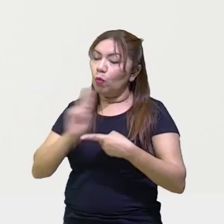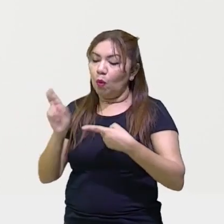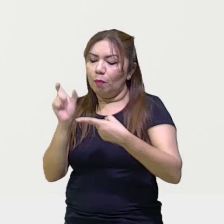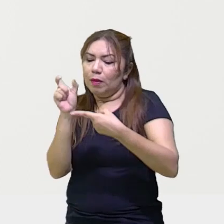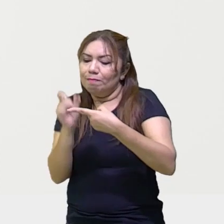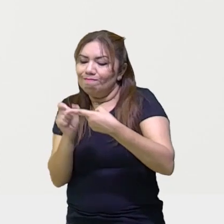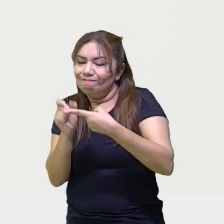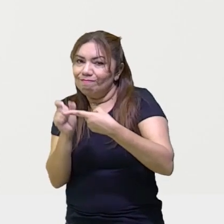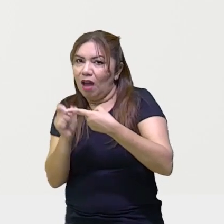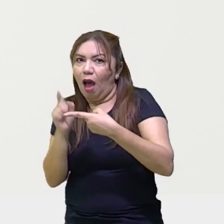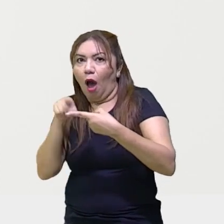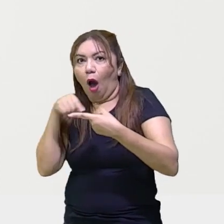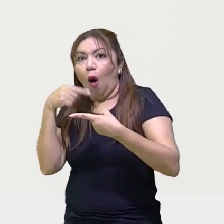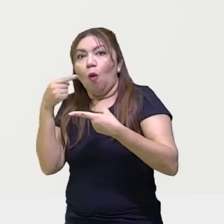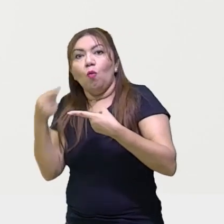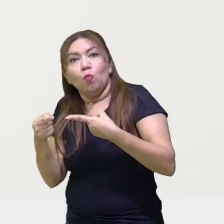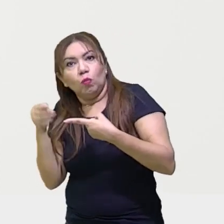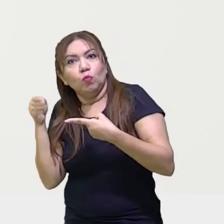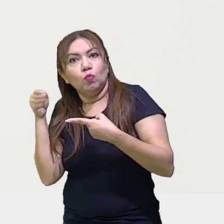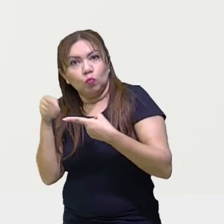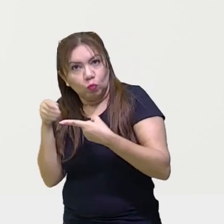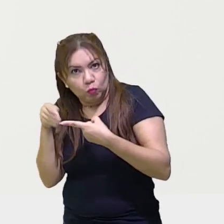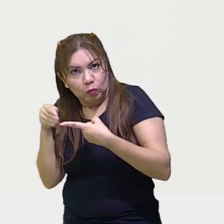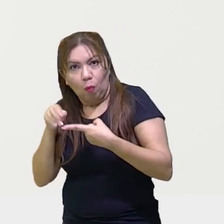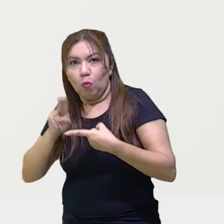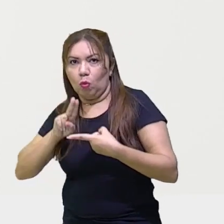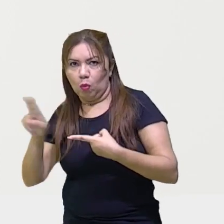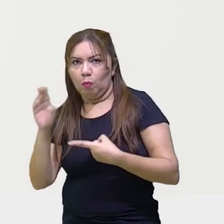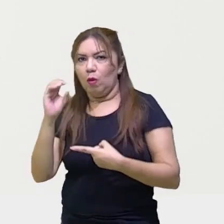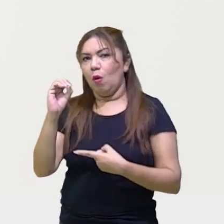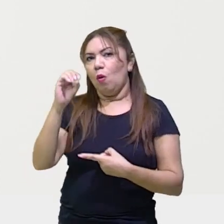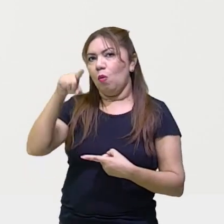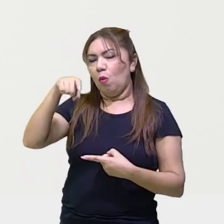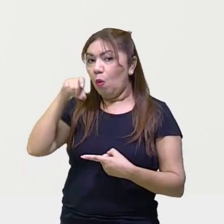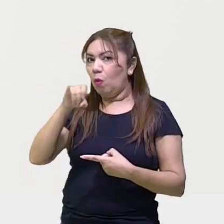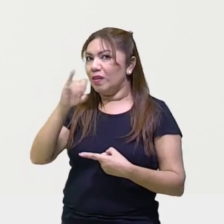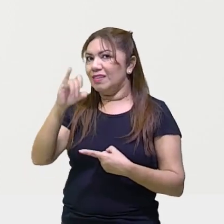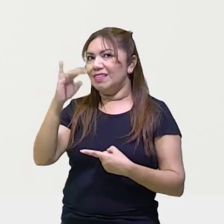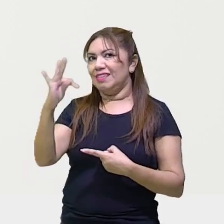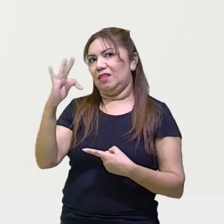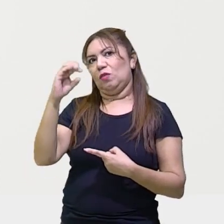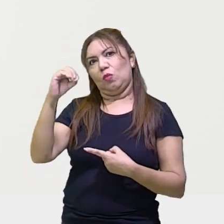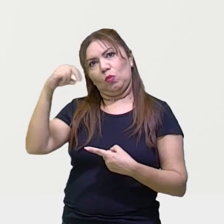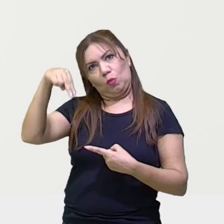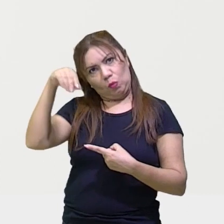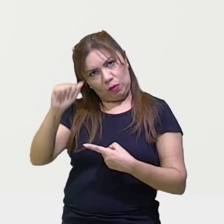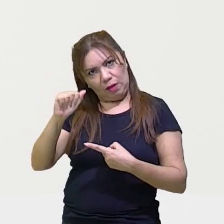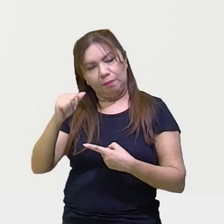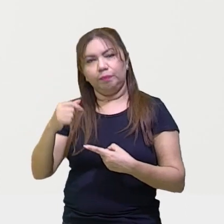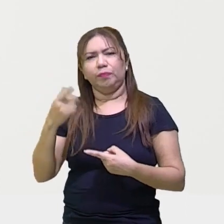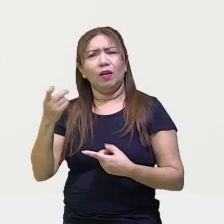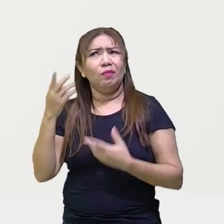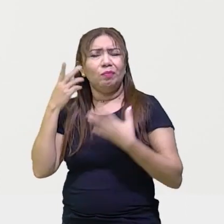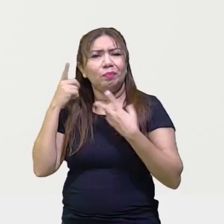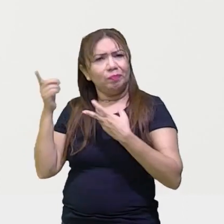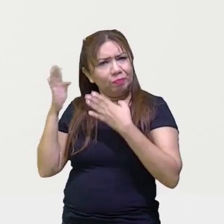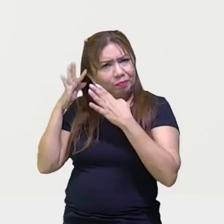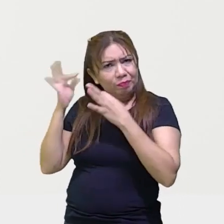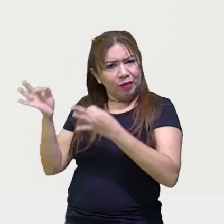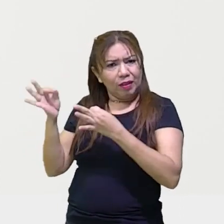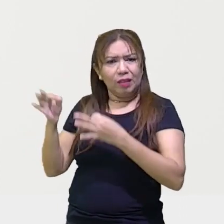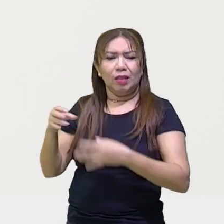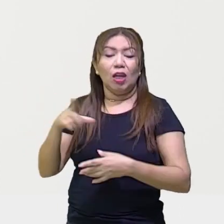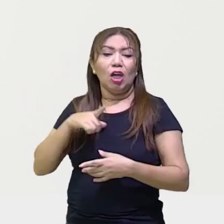a sílaba tônica for a última sílaba da palavra. Eu faço questão, gente, de colocar as